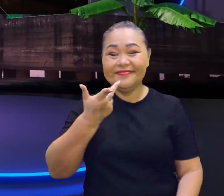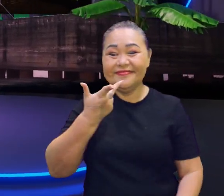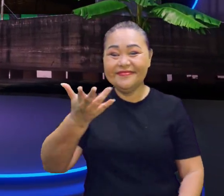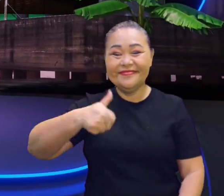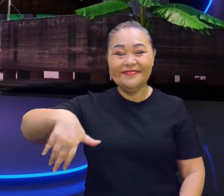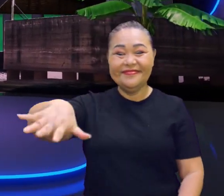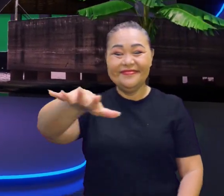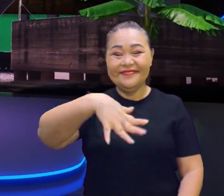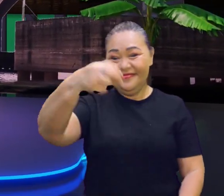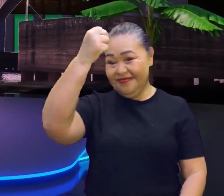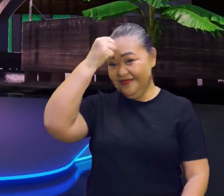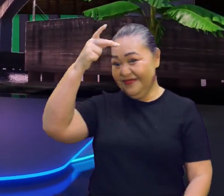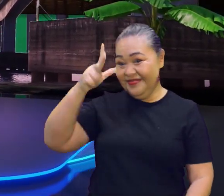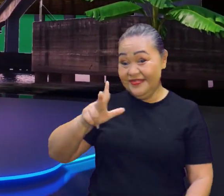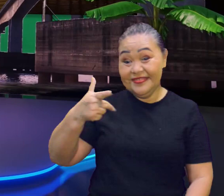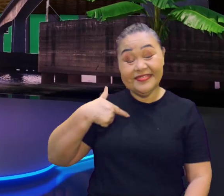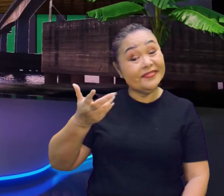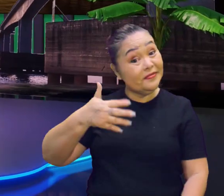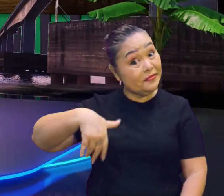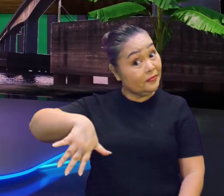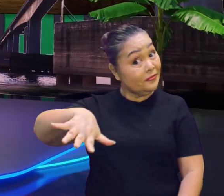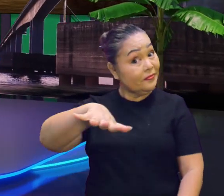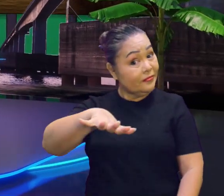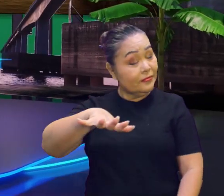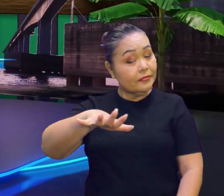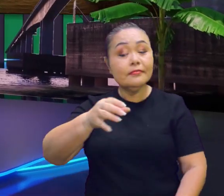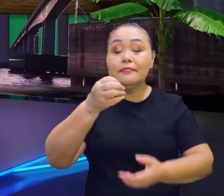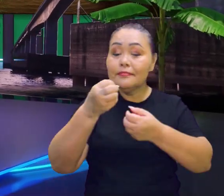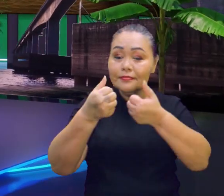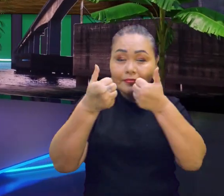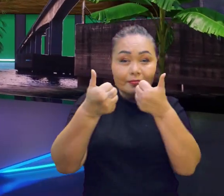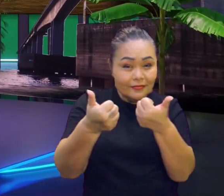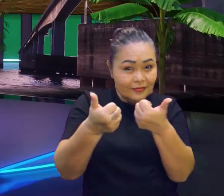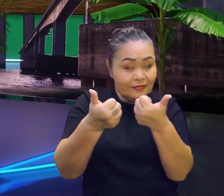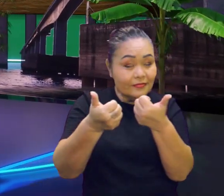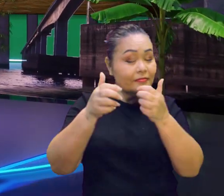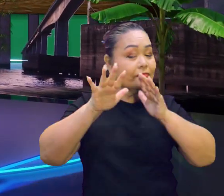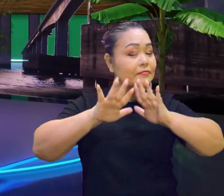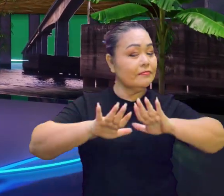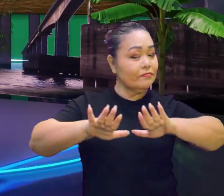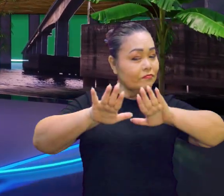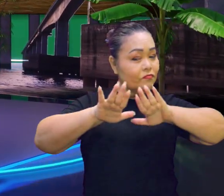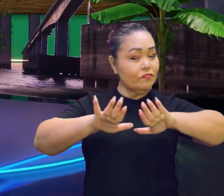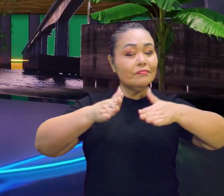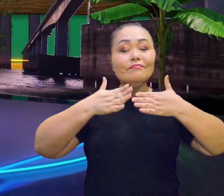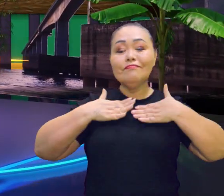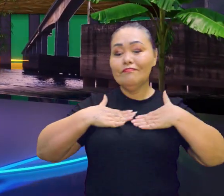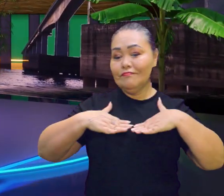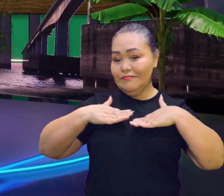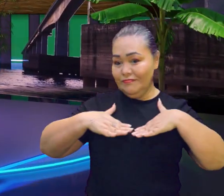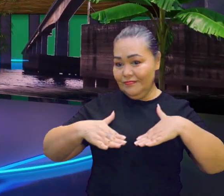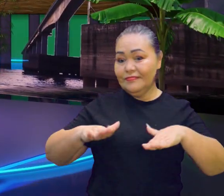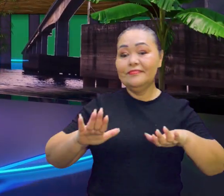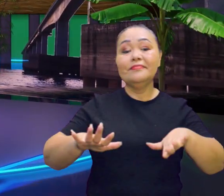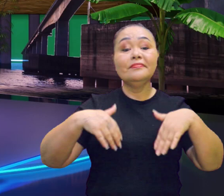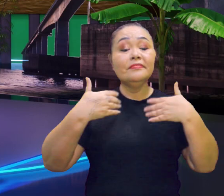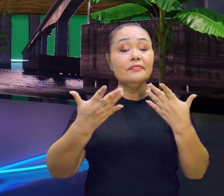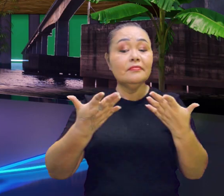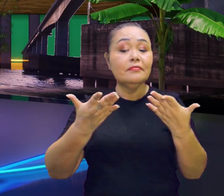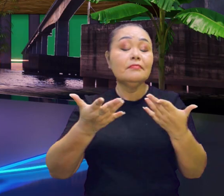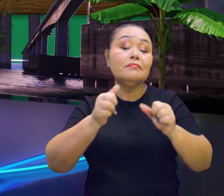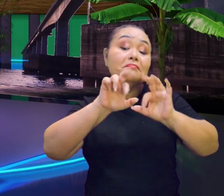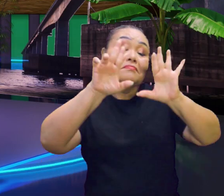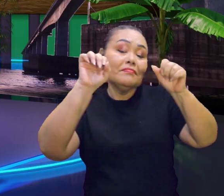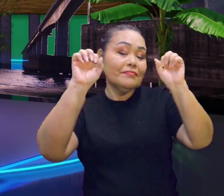Fala, galerinha esperta! E aí? Tudo de boa? Todo mundo tranquilão, suave na nave? Claro